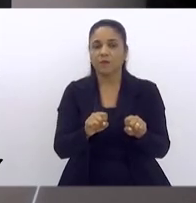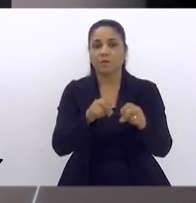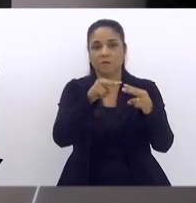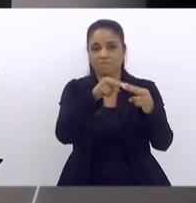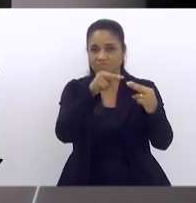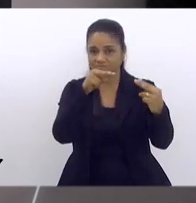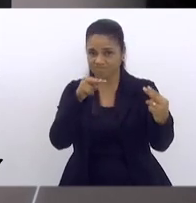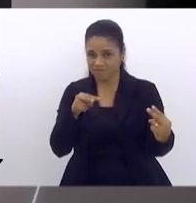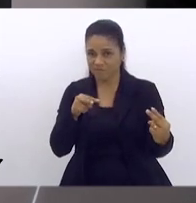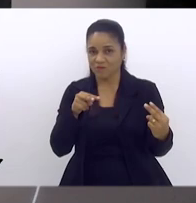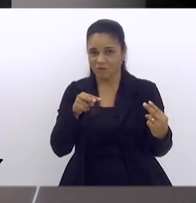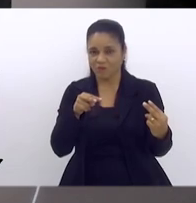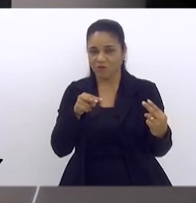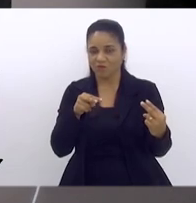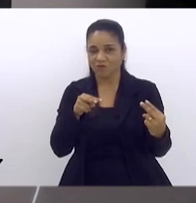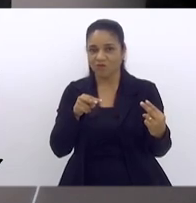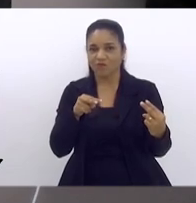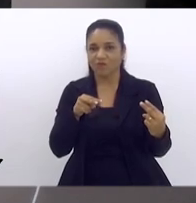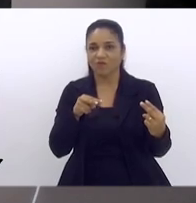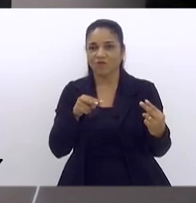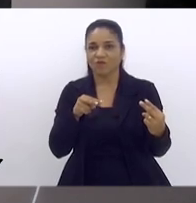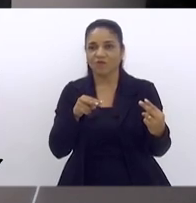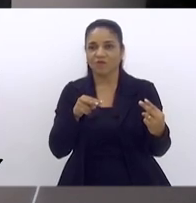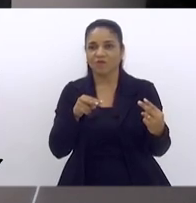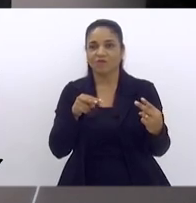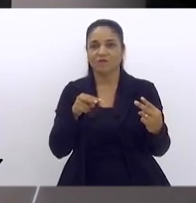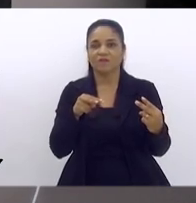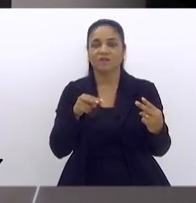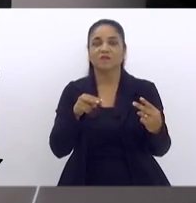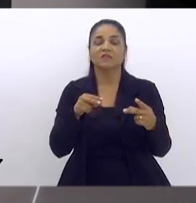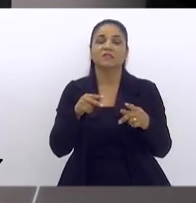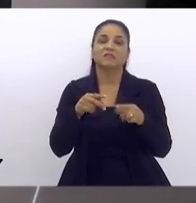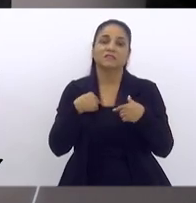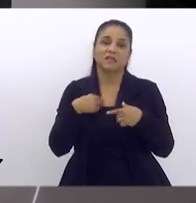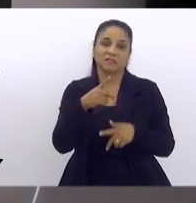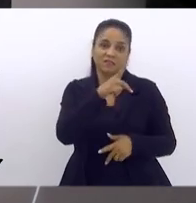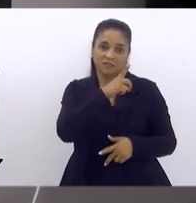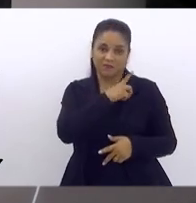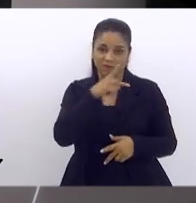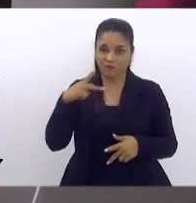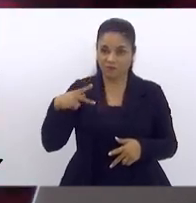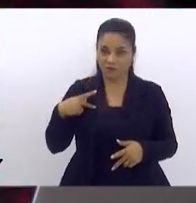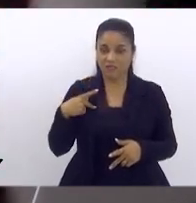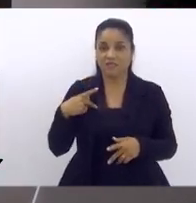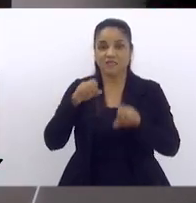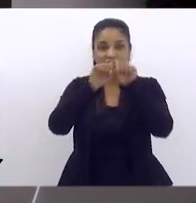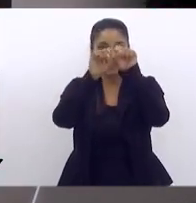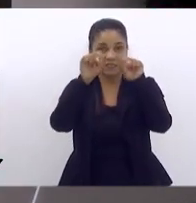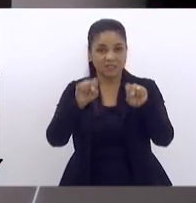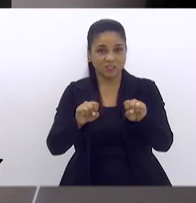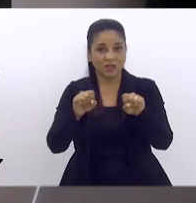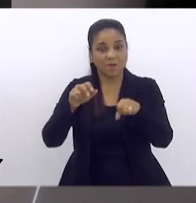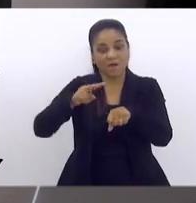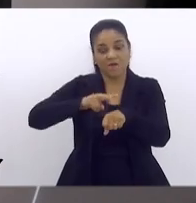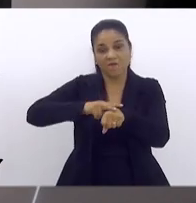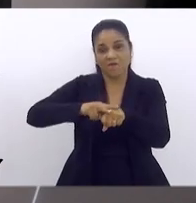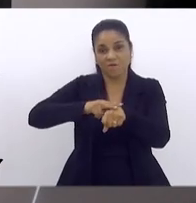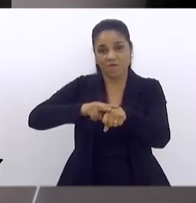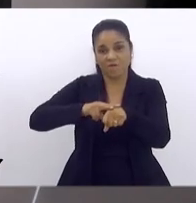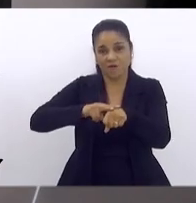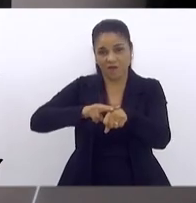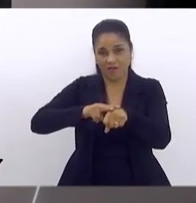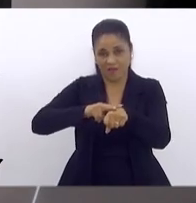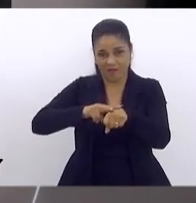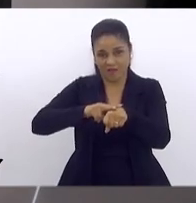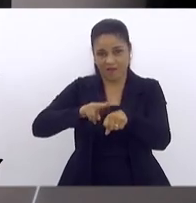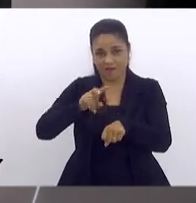é que a gente chama na Defensoria de sistema Verde hoje em dia na Defensoria todos os atendimentos eles